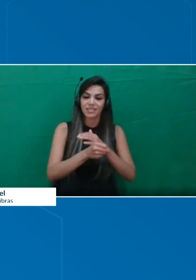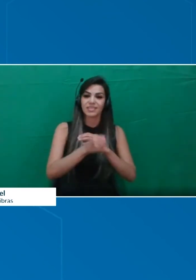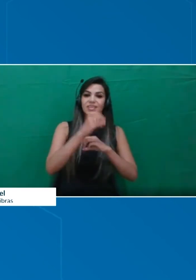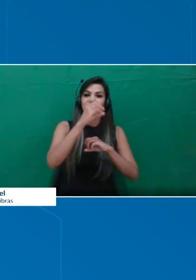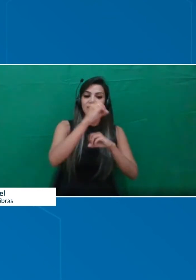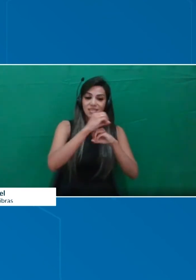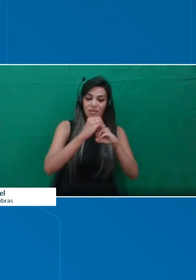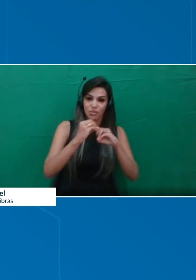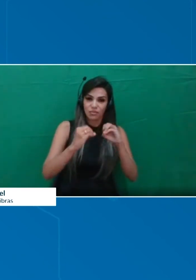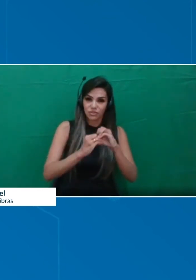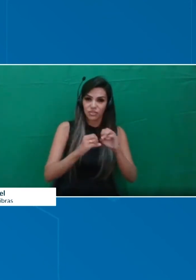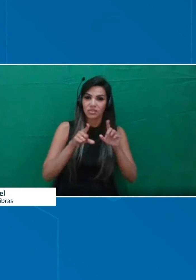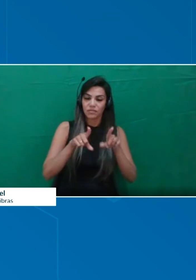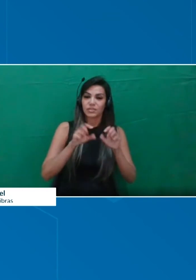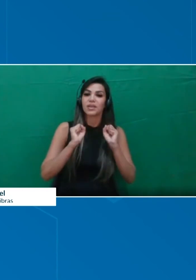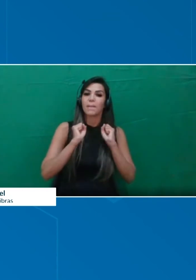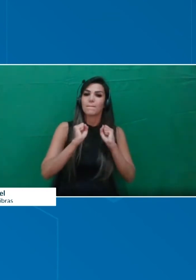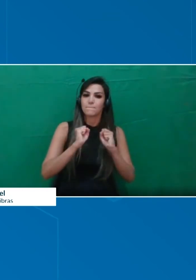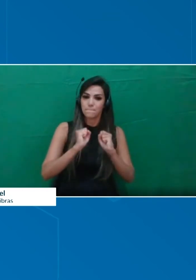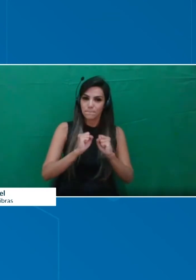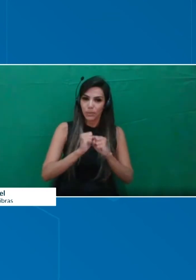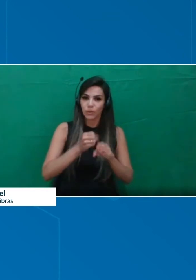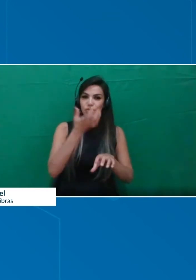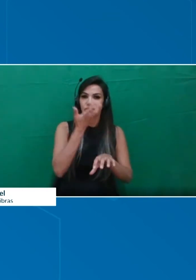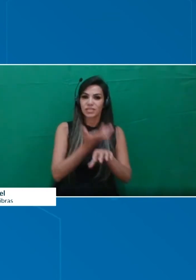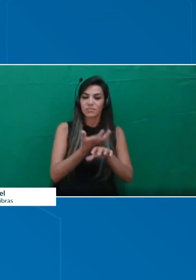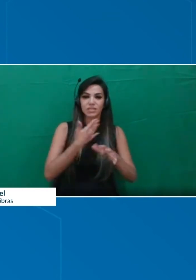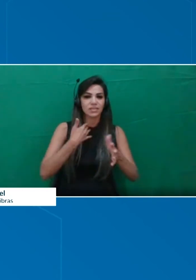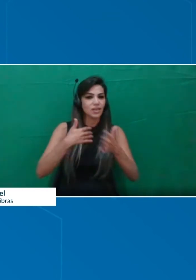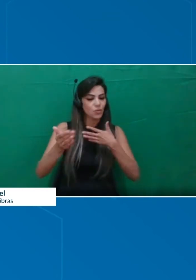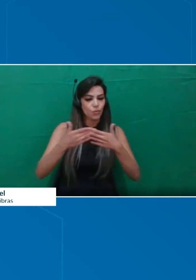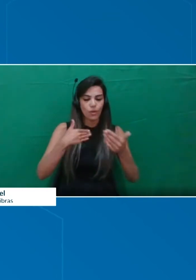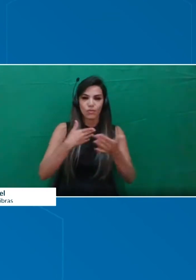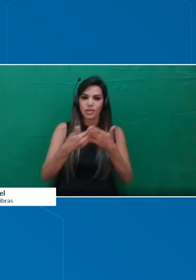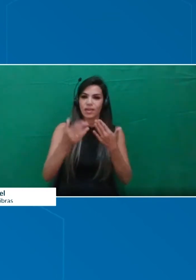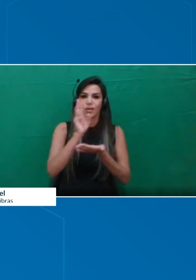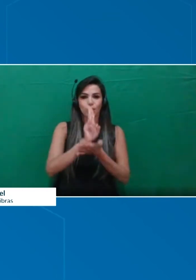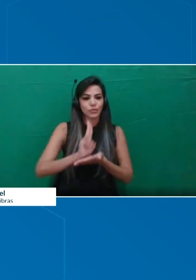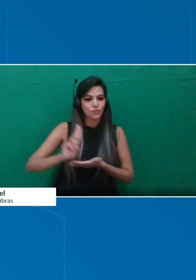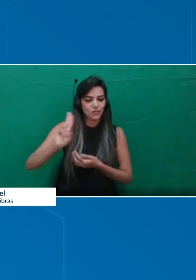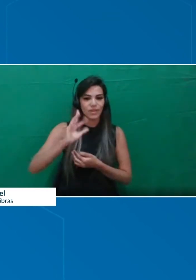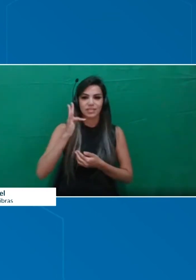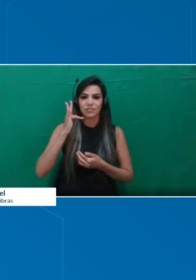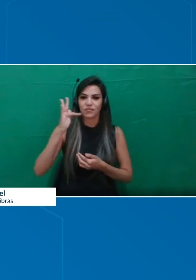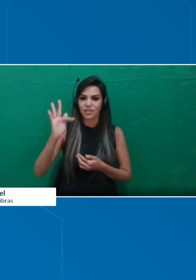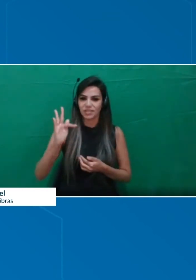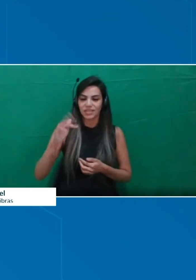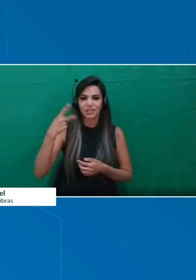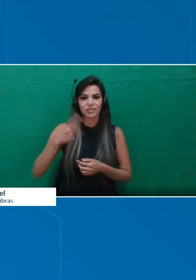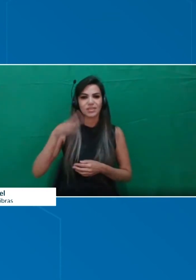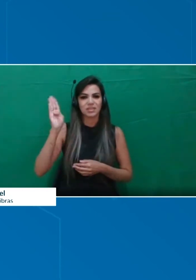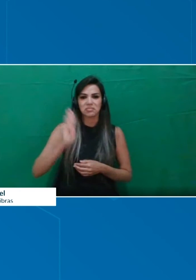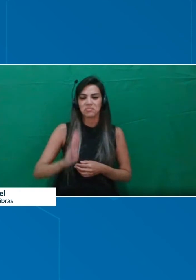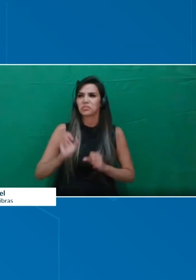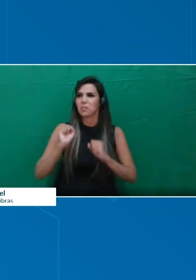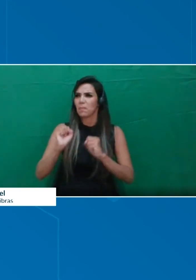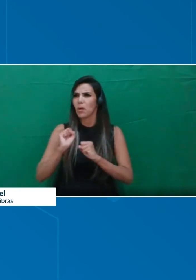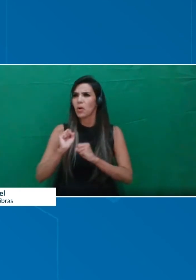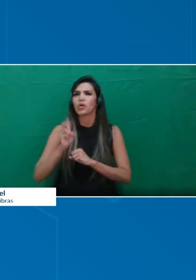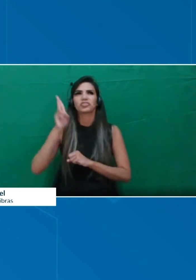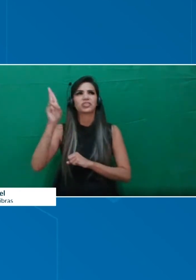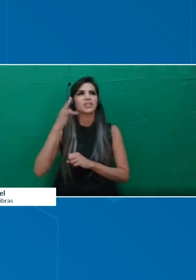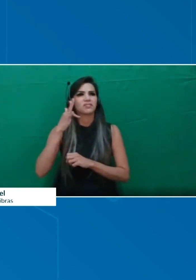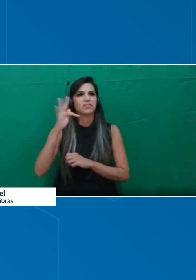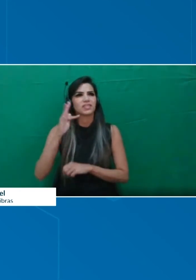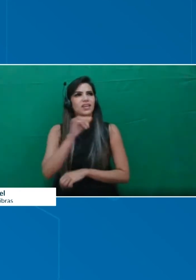em qualquer universidade federal do Brasil, seja a Federal do Rio de Janeiro, Federal de Minas Gerais, Federal